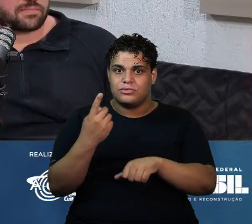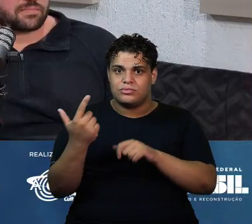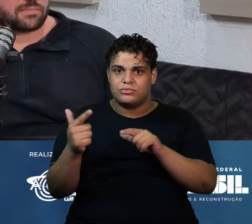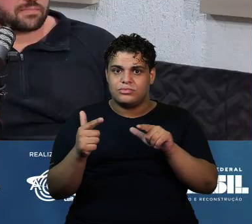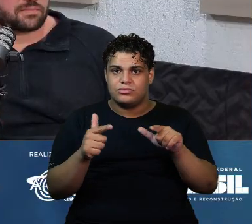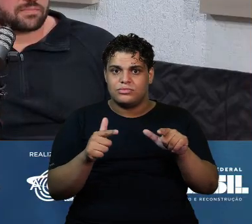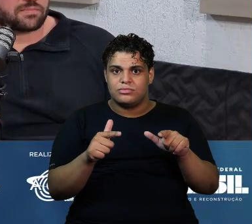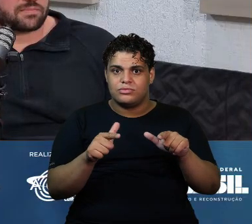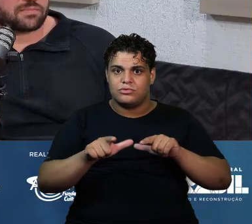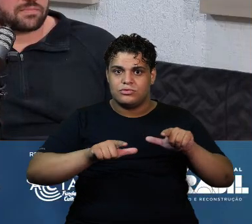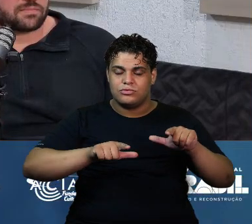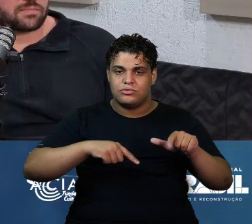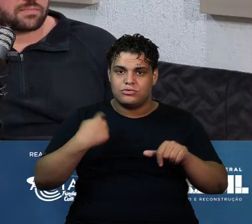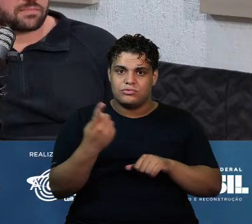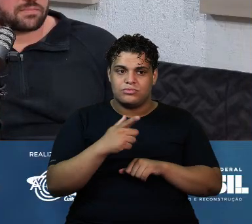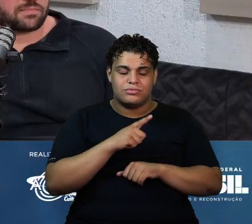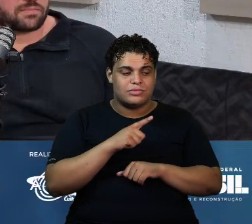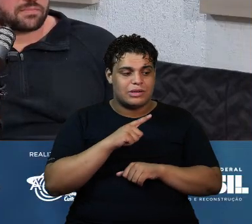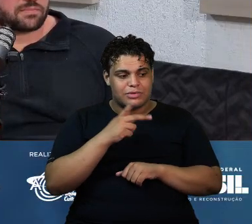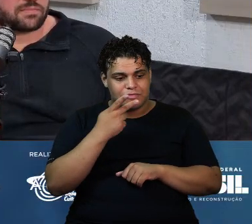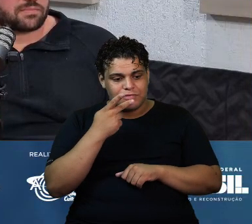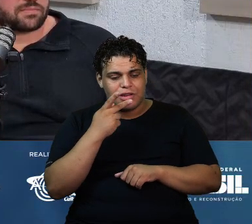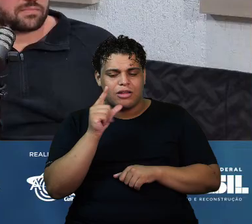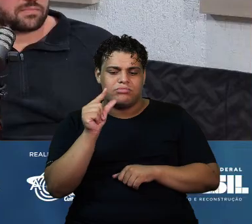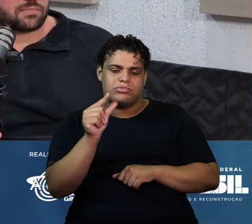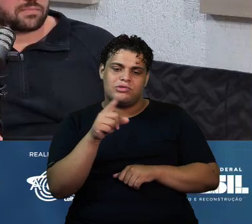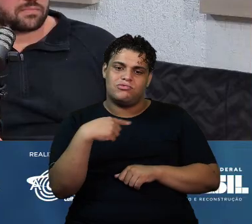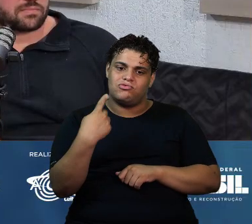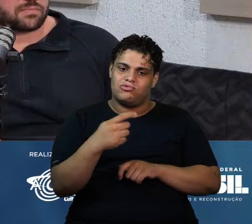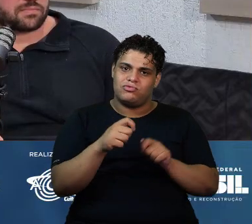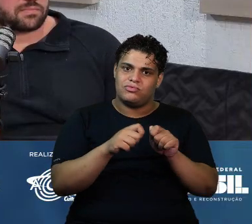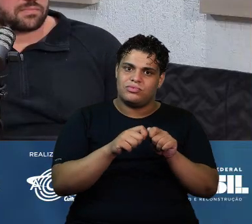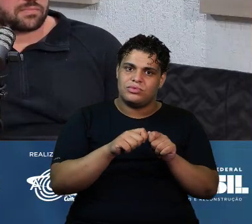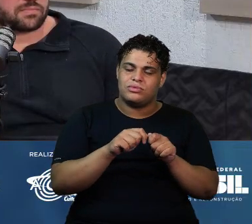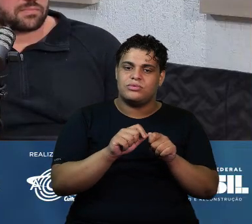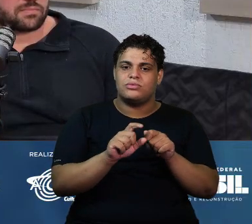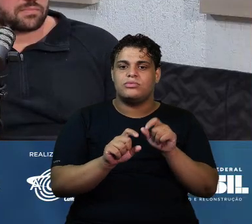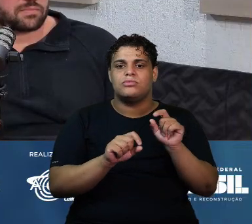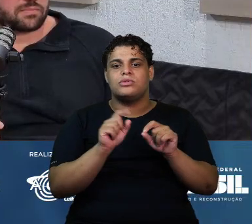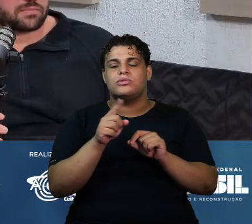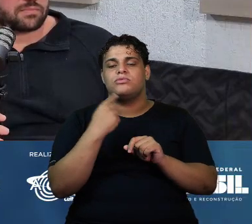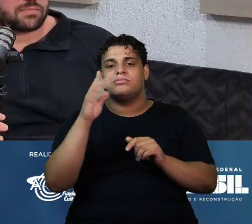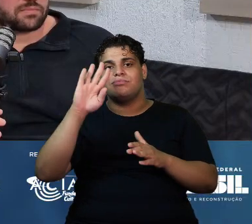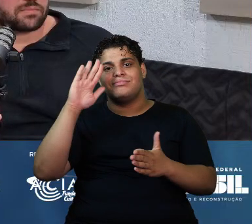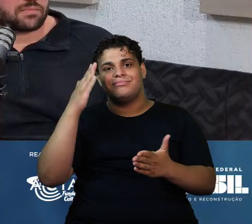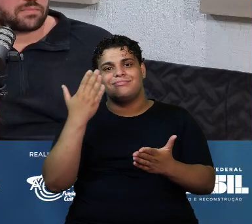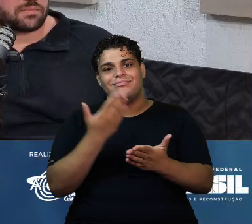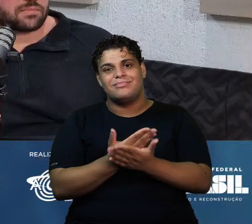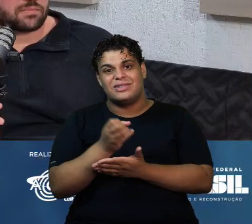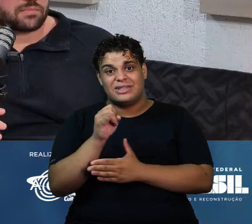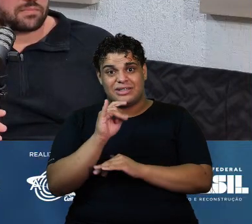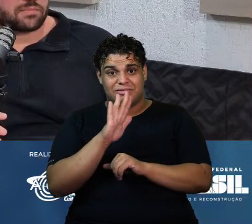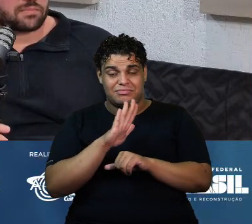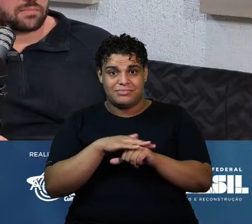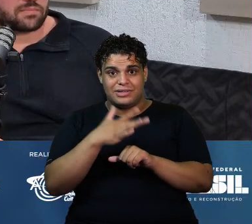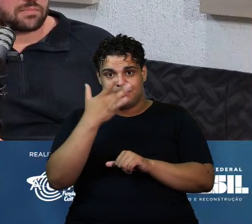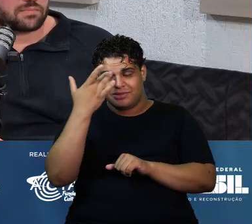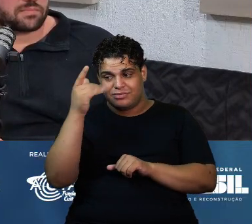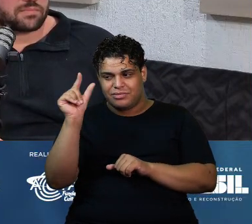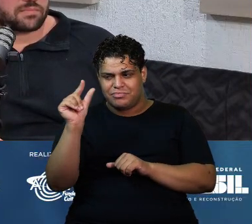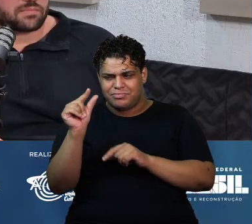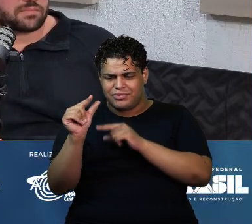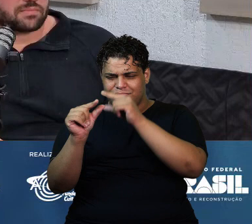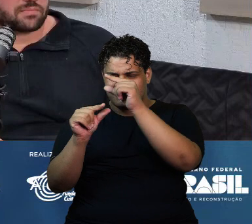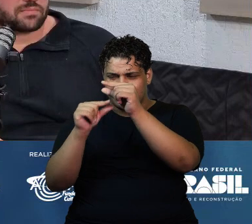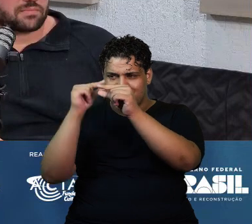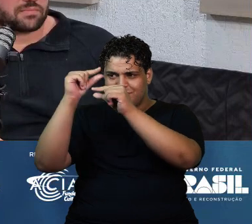gente tem para falar um pouquinho do que a gente tem feito, daquilo que a gente acredita, e que quanto mais gente, de pouquinho em pouquinho, a gente